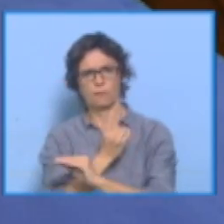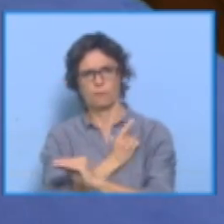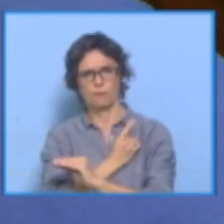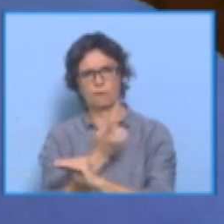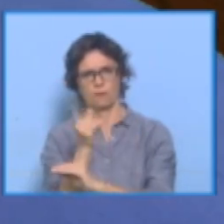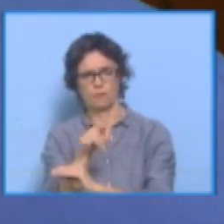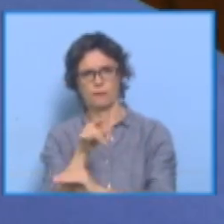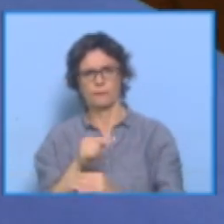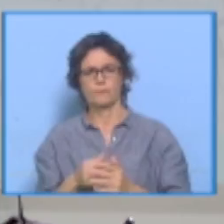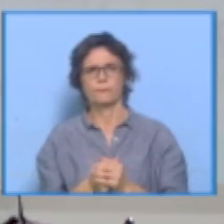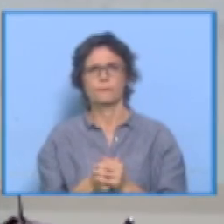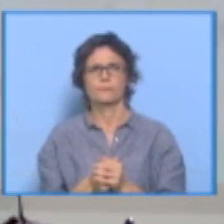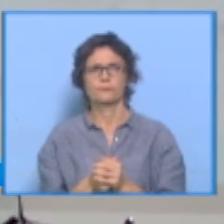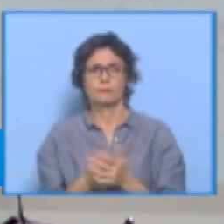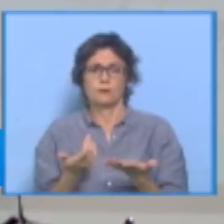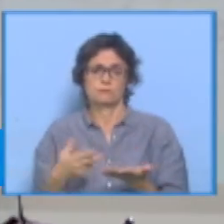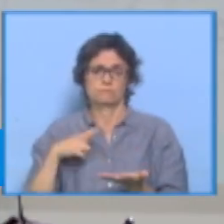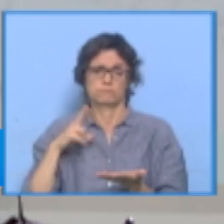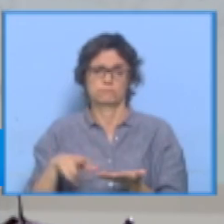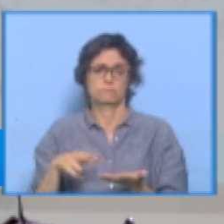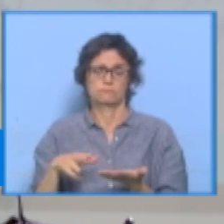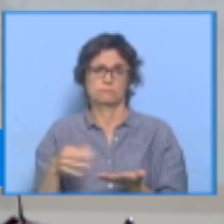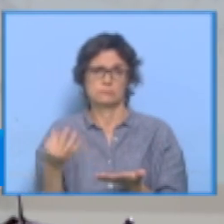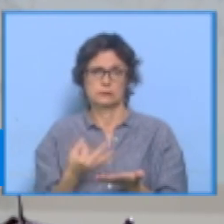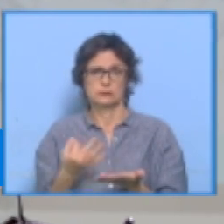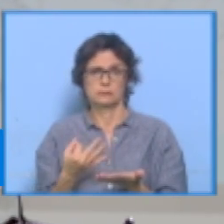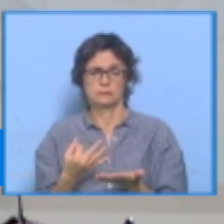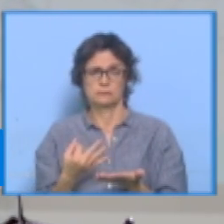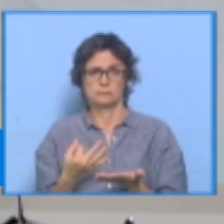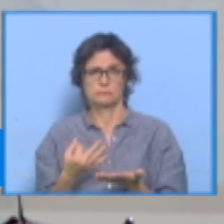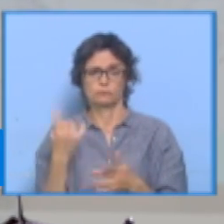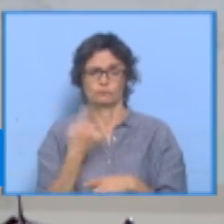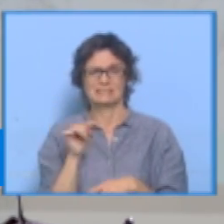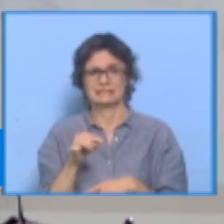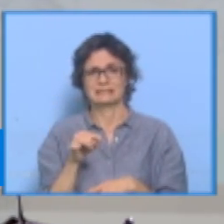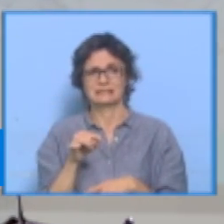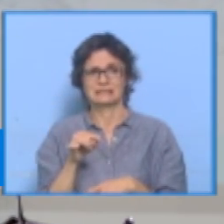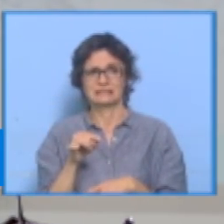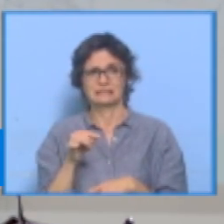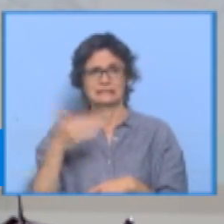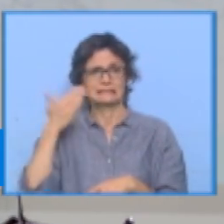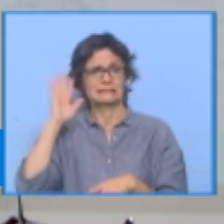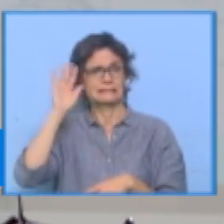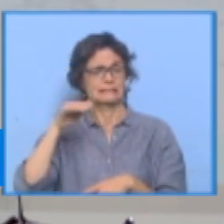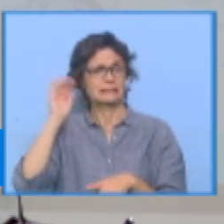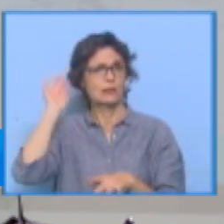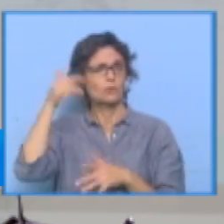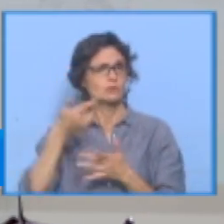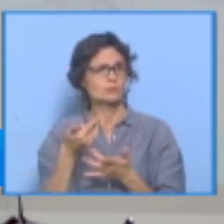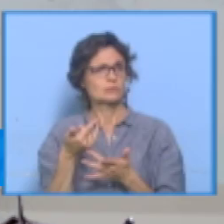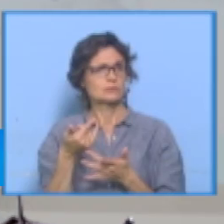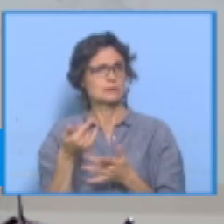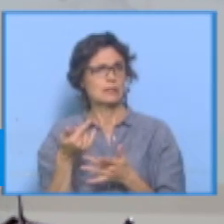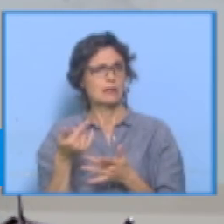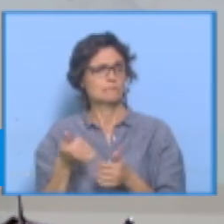aprender, a liberdade de escolha. Em Portugal nunca no fundo se cumpriu este princípio constitucional. Não há verdadeira liberdade de escolha, não